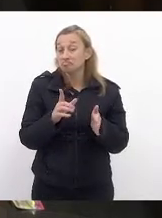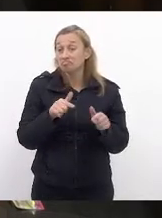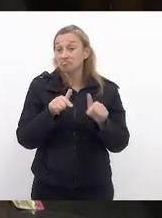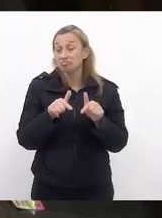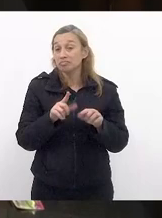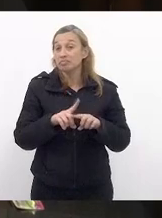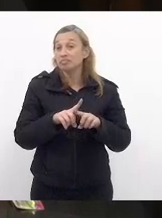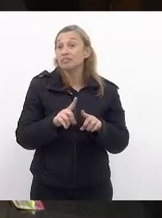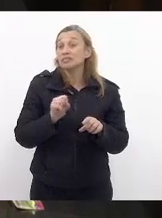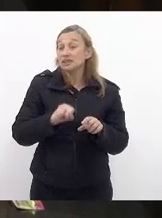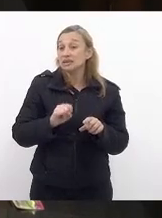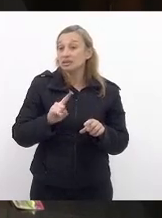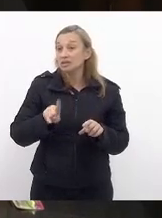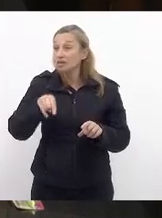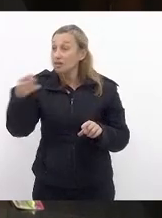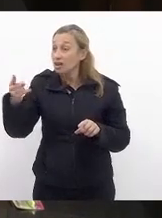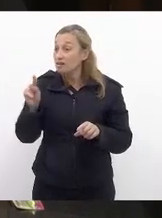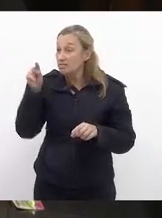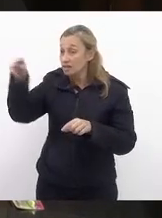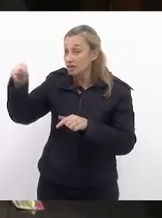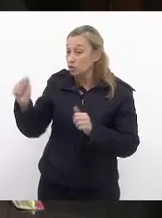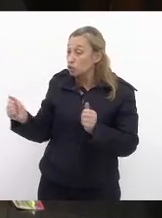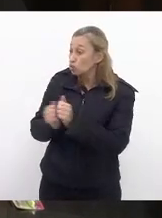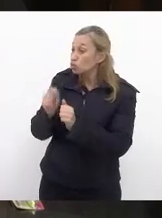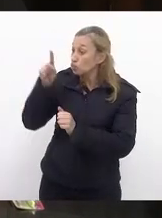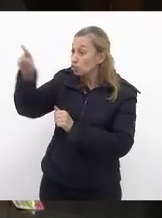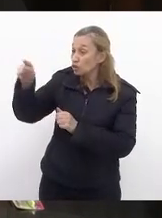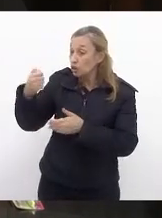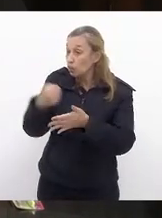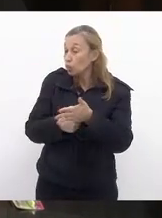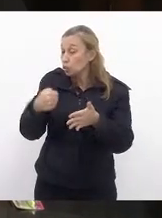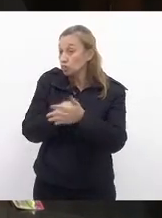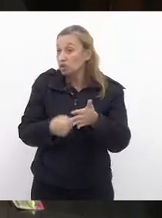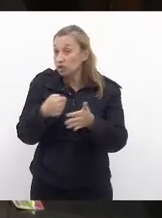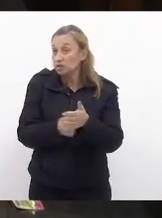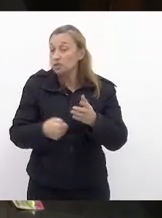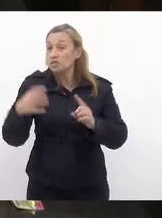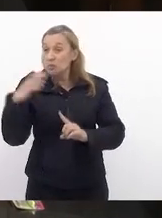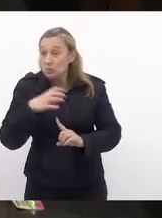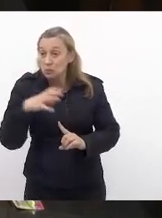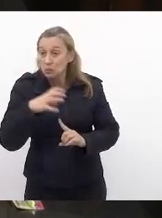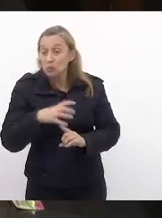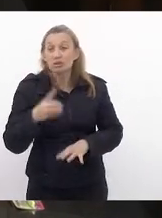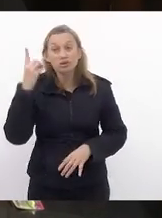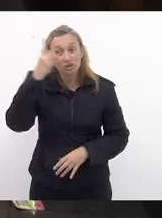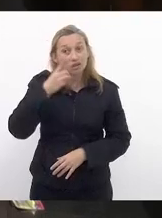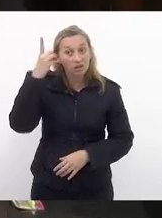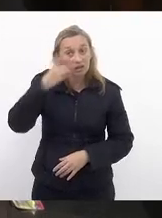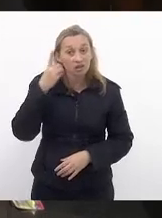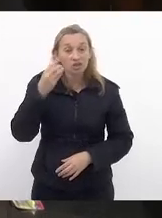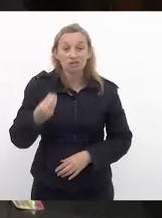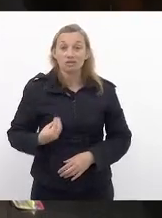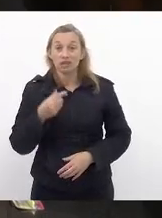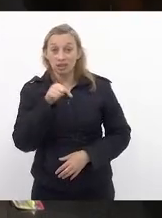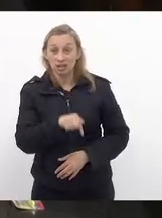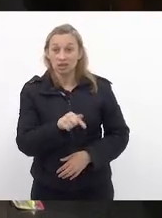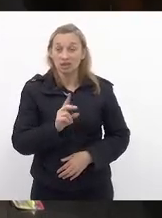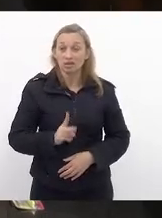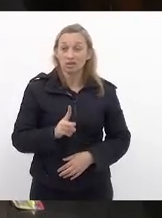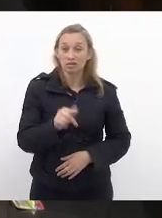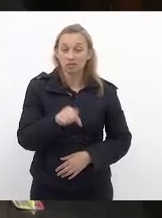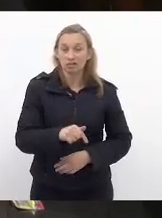certamente estaremos aí em cima junto com vocês pressionando os deputados que aqui